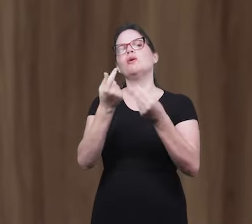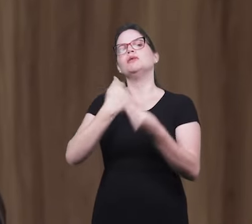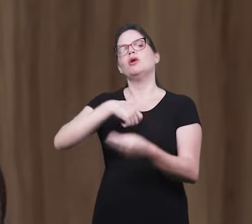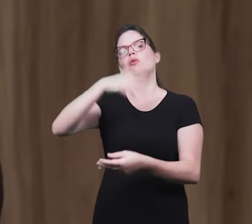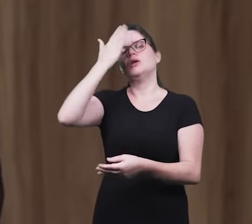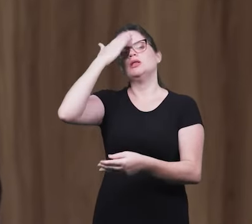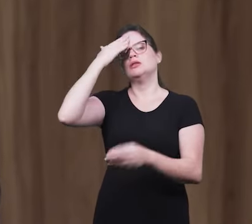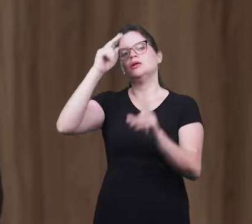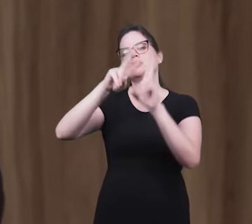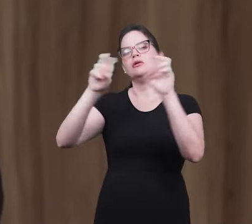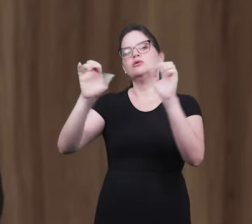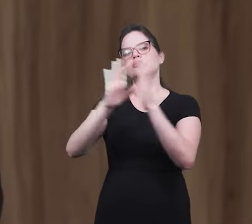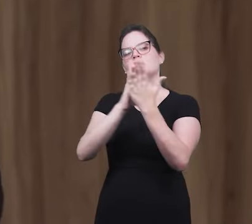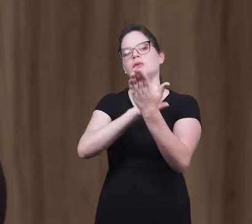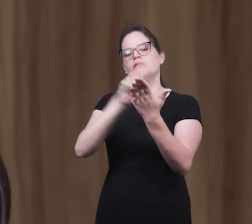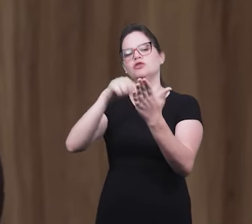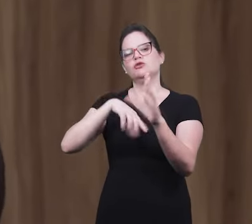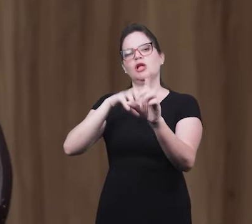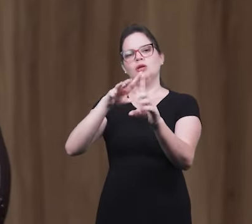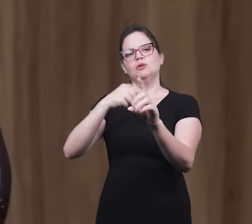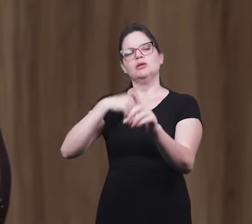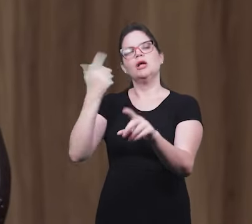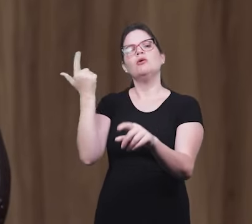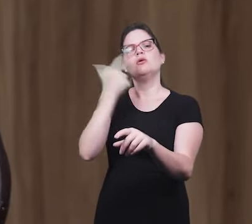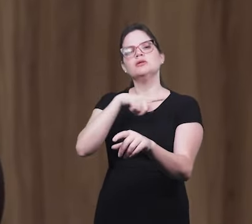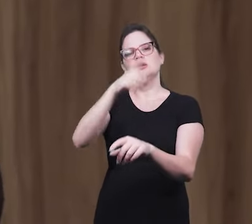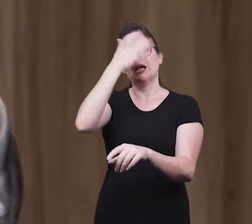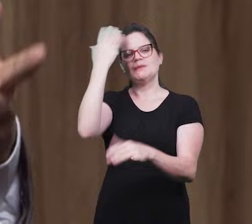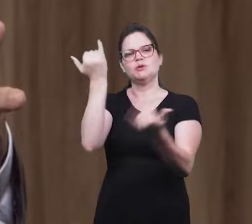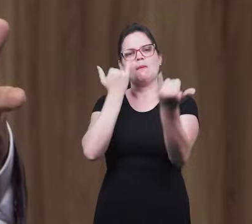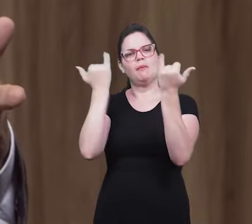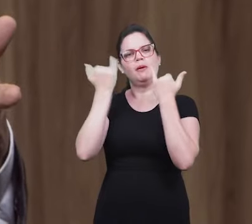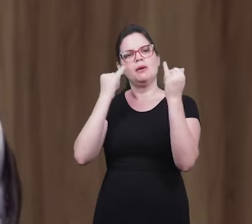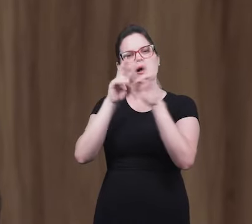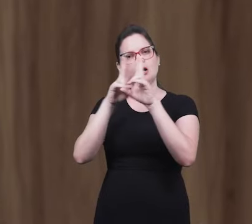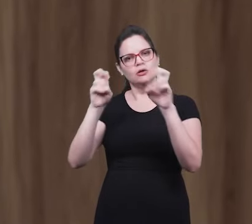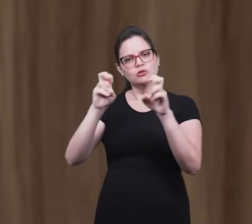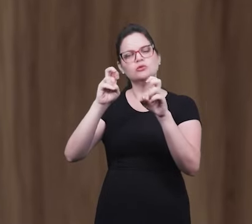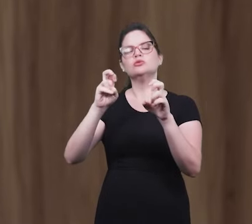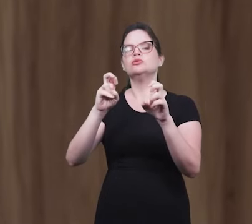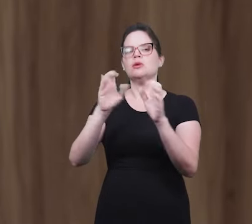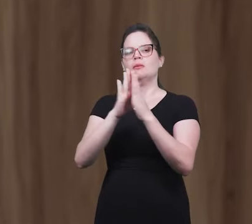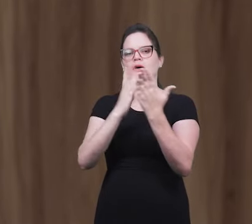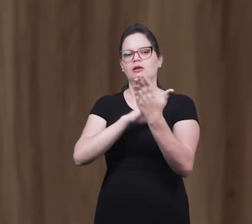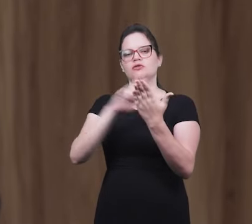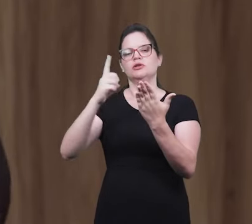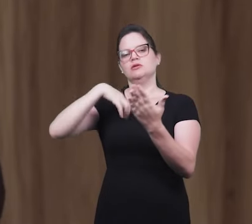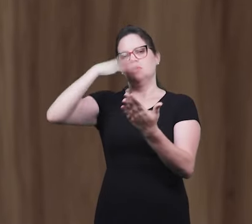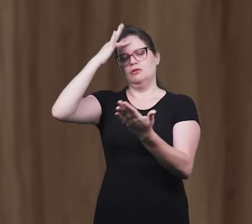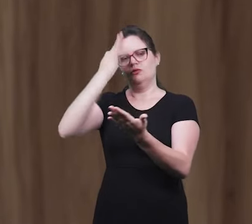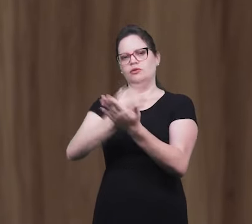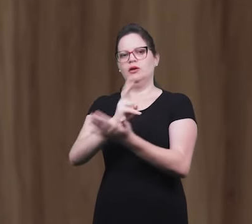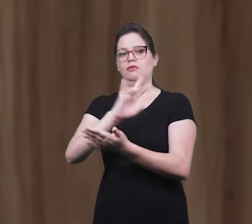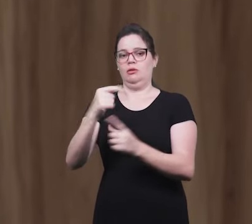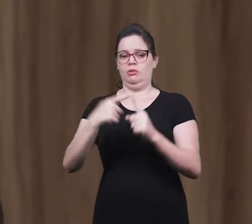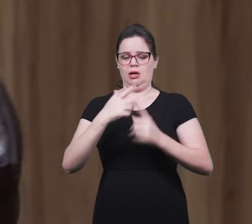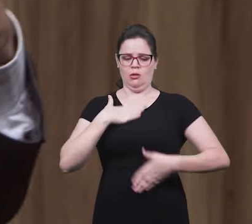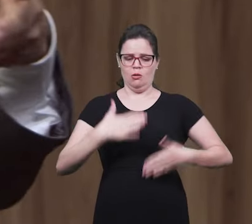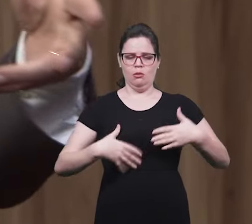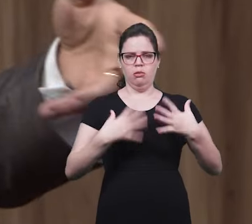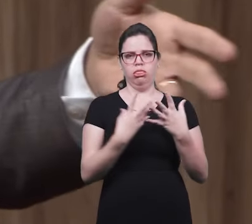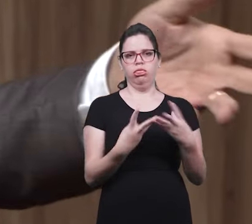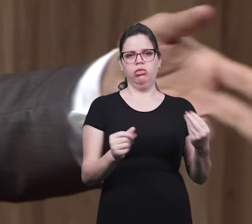revelada, é essa fé que vai transcender. Tudo que é material vai ficar, o nosso corpo vai envelhecer, os